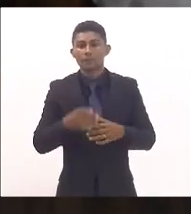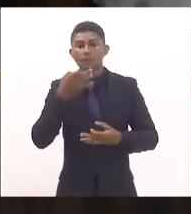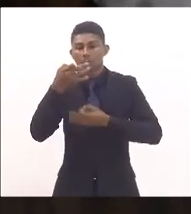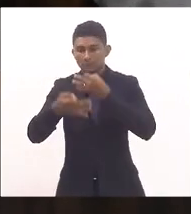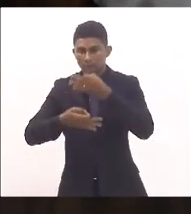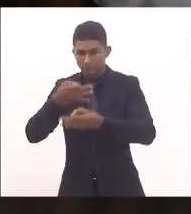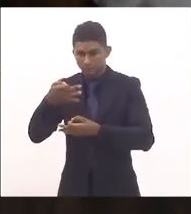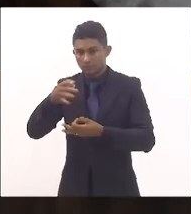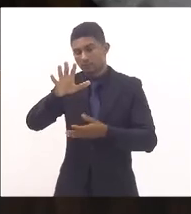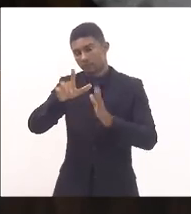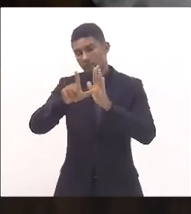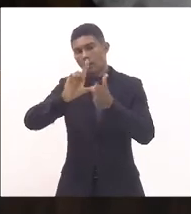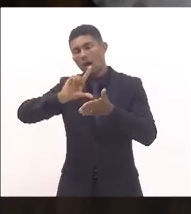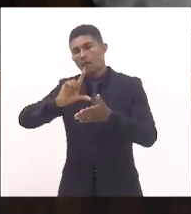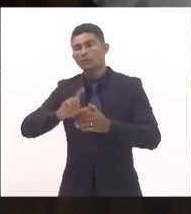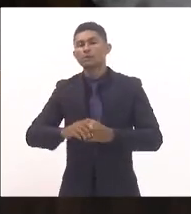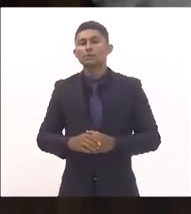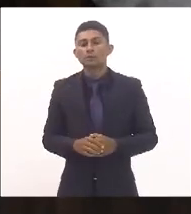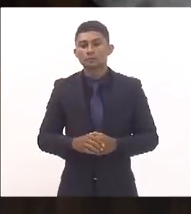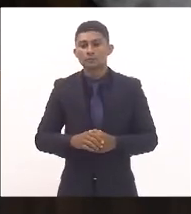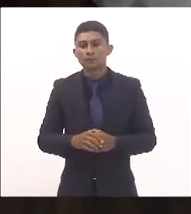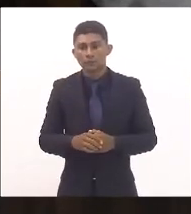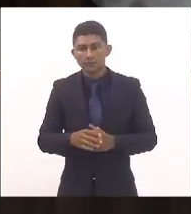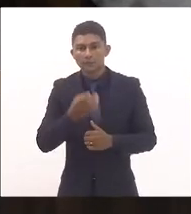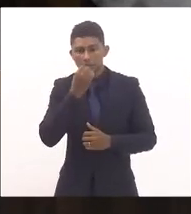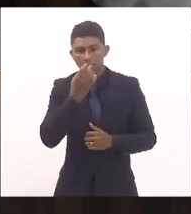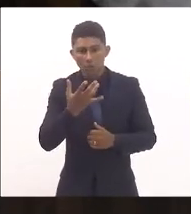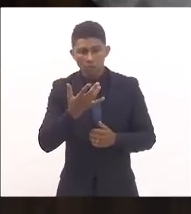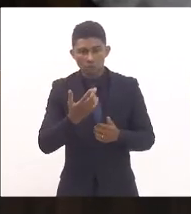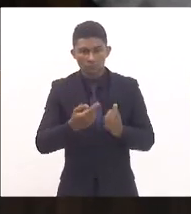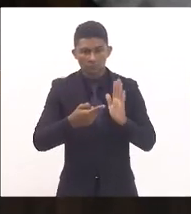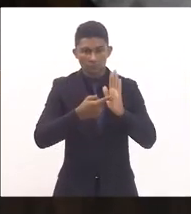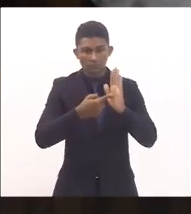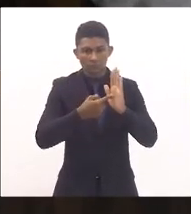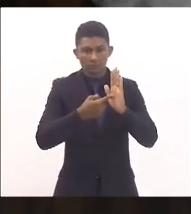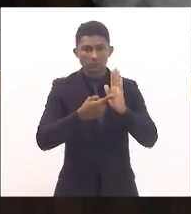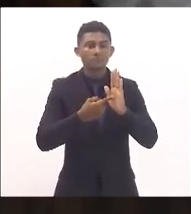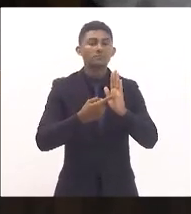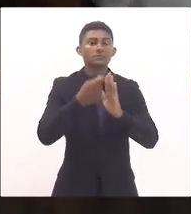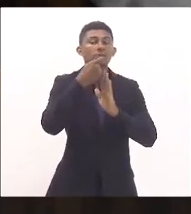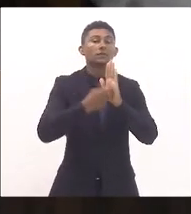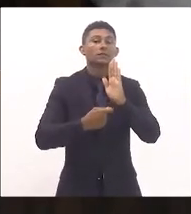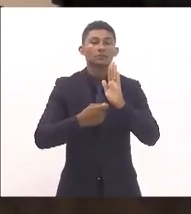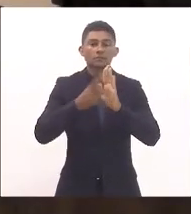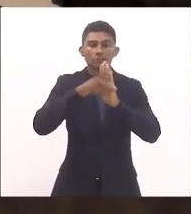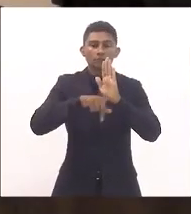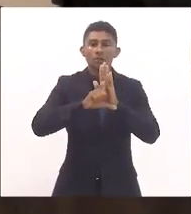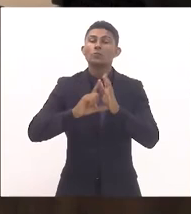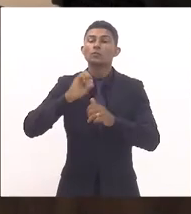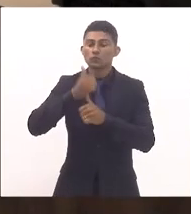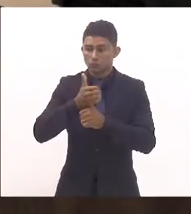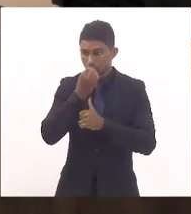parecer, como é que ficou bom o substitutivo? Mudou muito daquele que é...